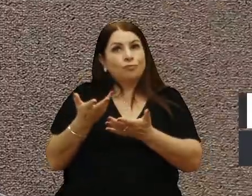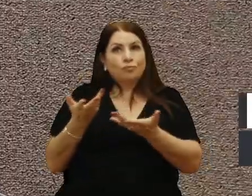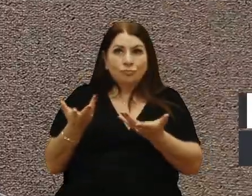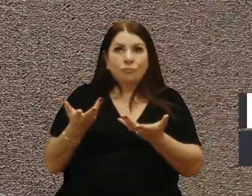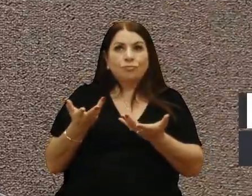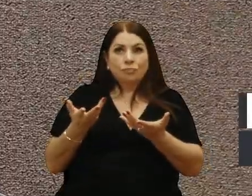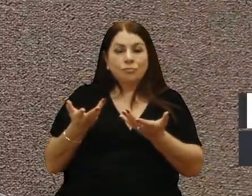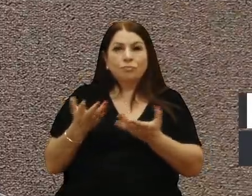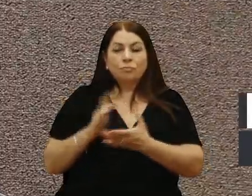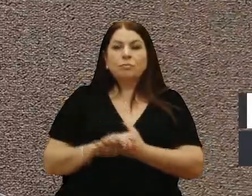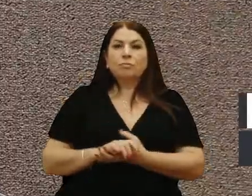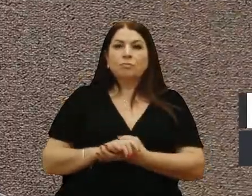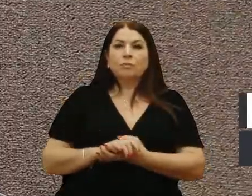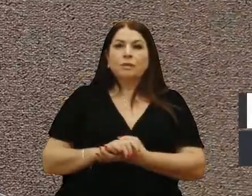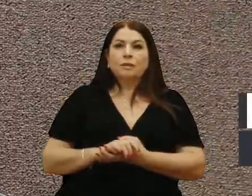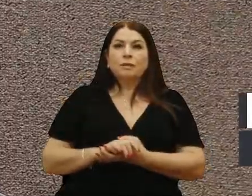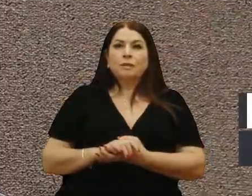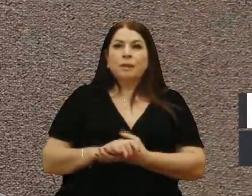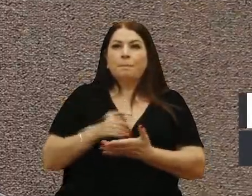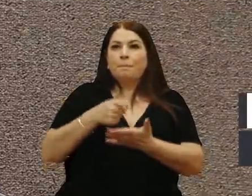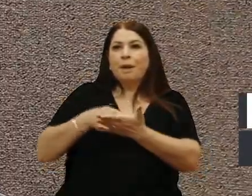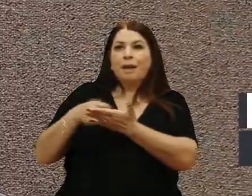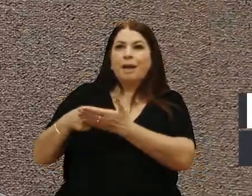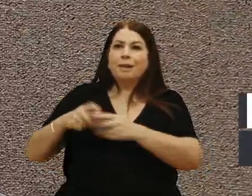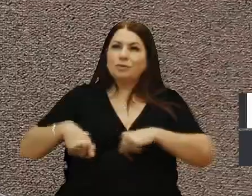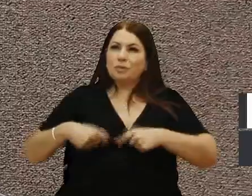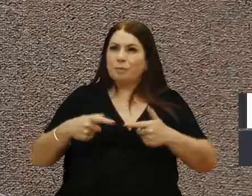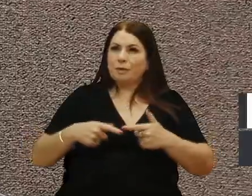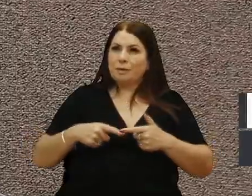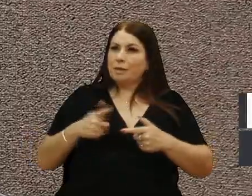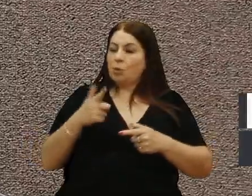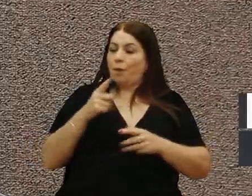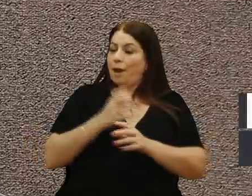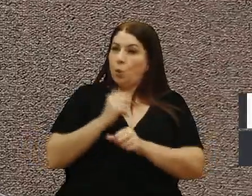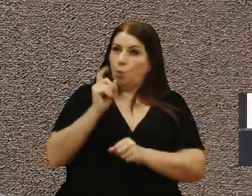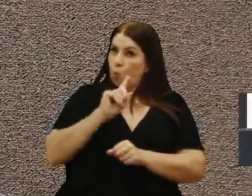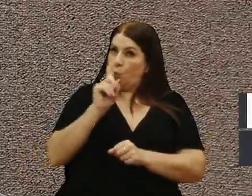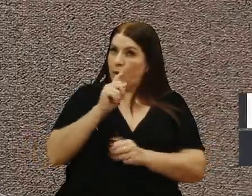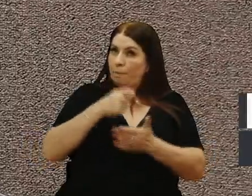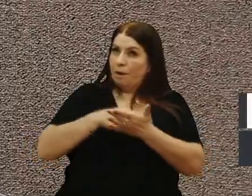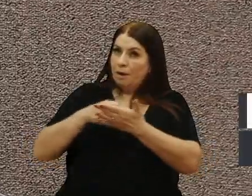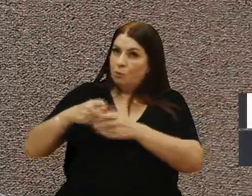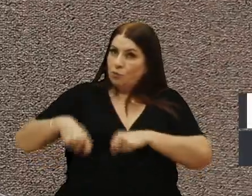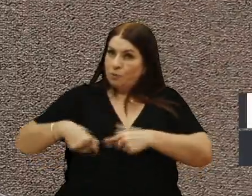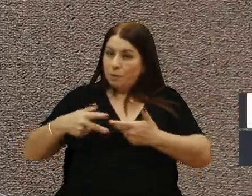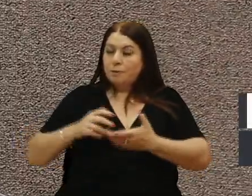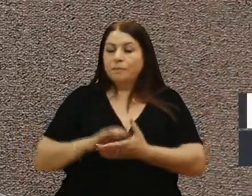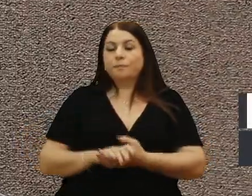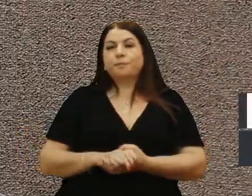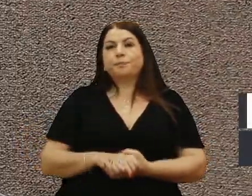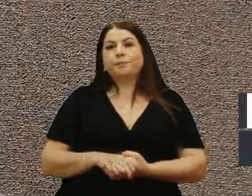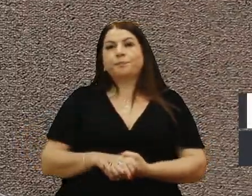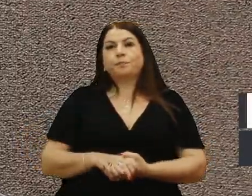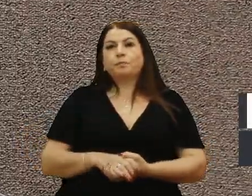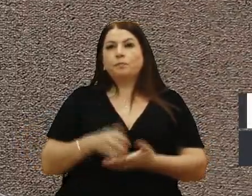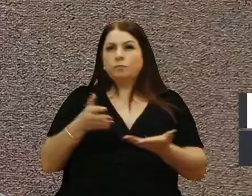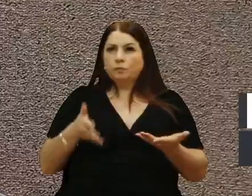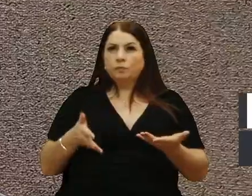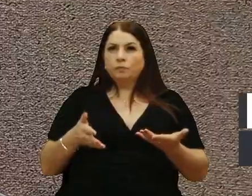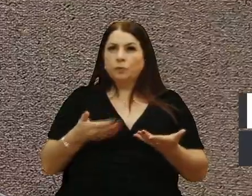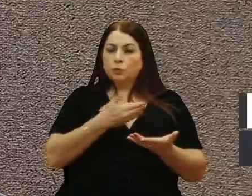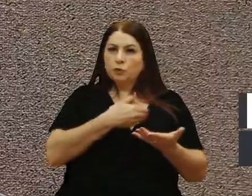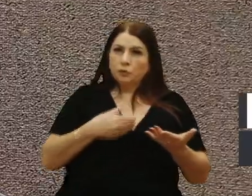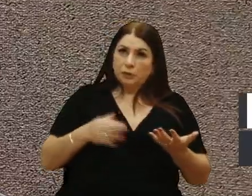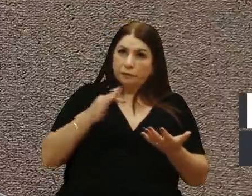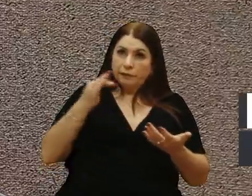menos, quitar as despesas. Não é ter lucro, é quitar as despesas. Tá? Agora, esse governo